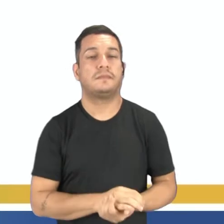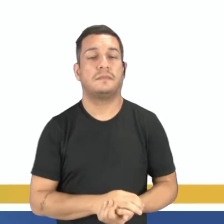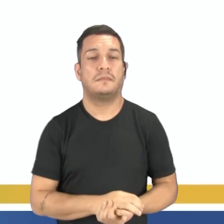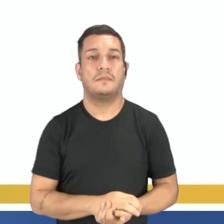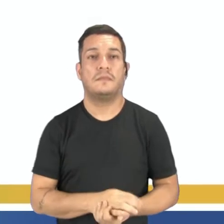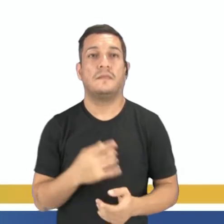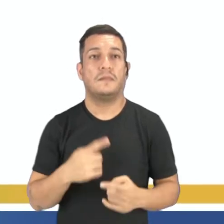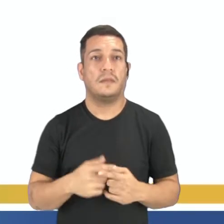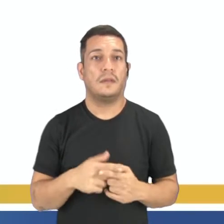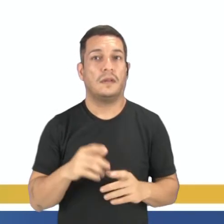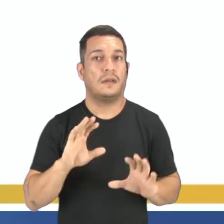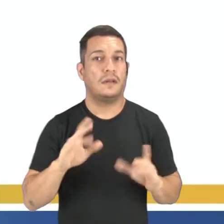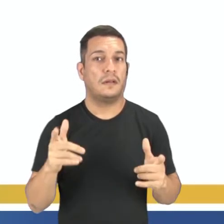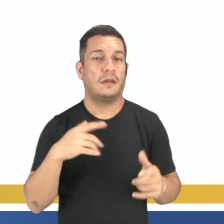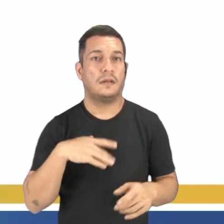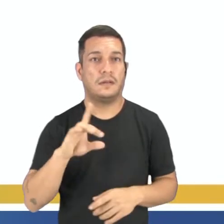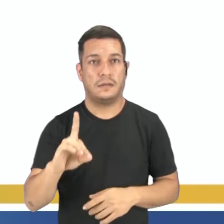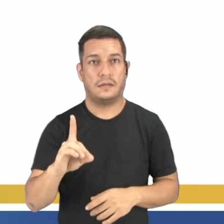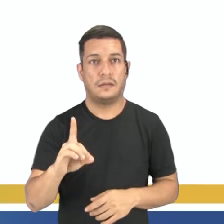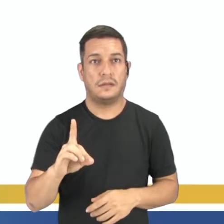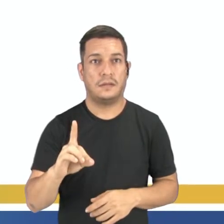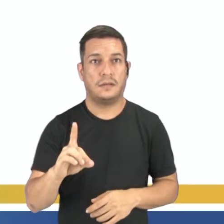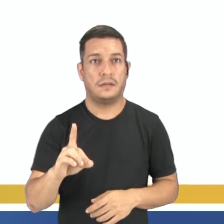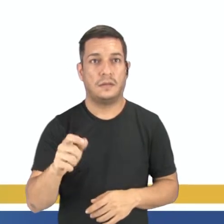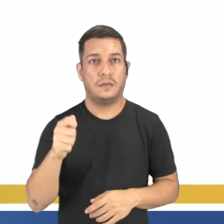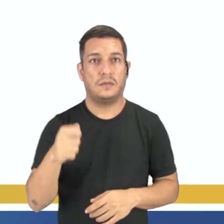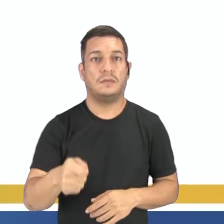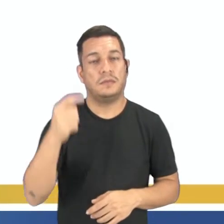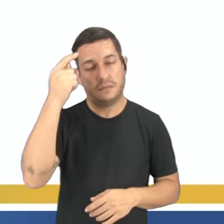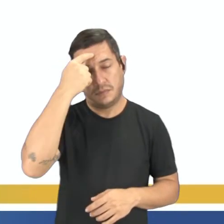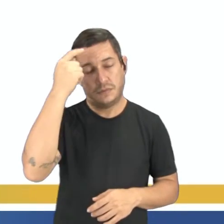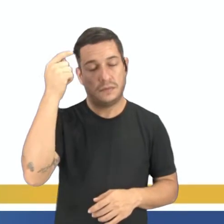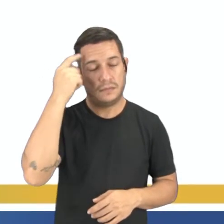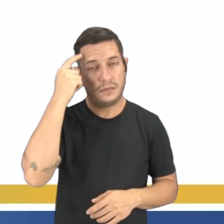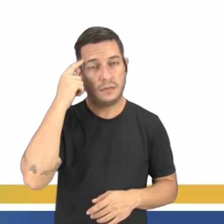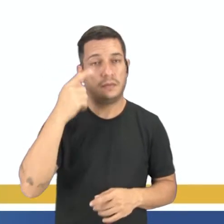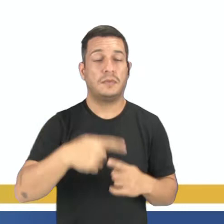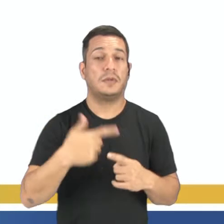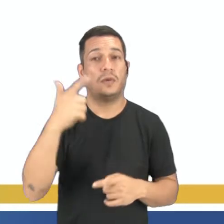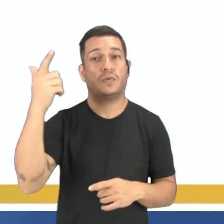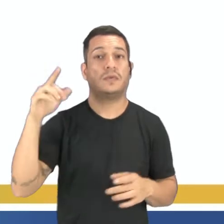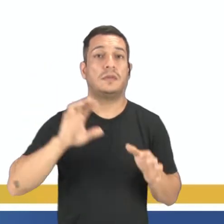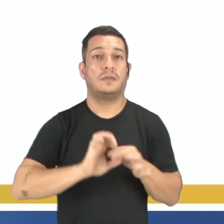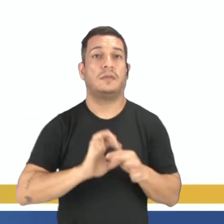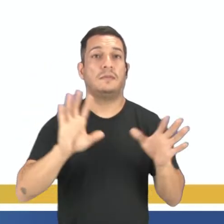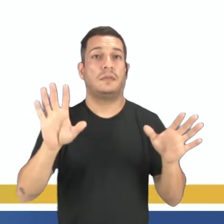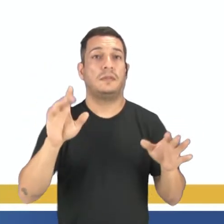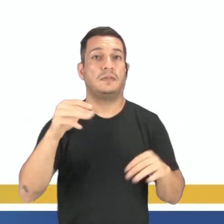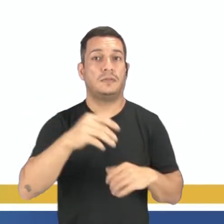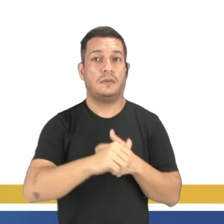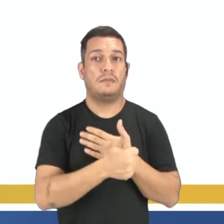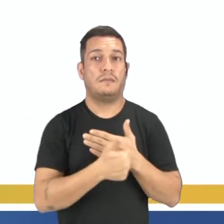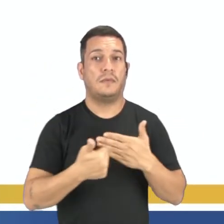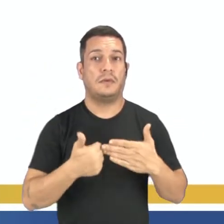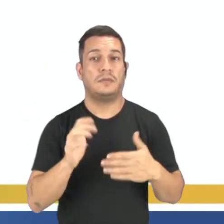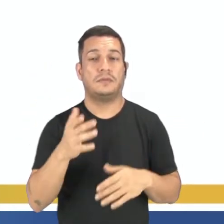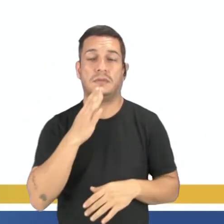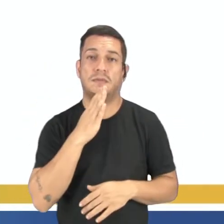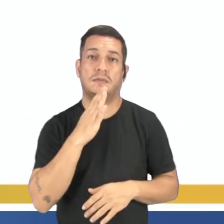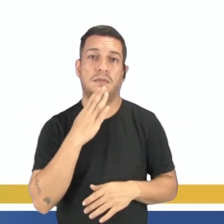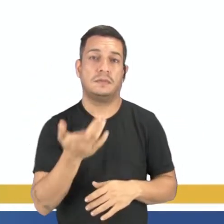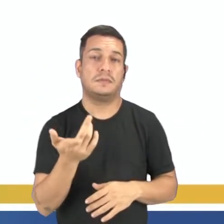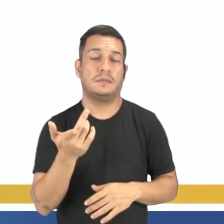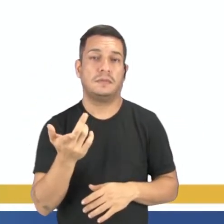Porque é claro e evidente a letra D, a autonomia do sujeito pensante. Porque as outras, liberdade do agente moral, a gente é teoria do conhecimento, não está